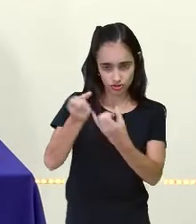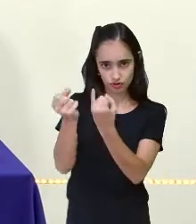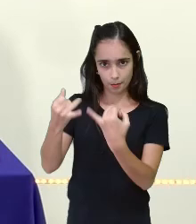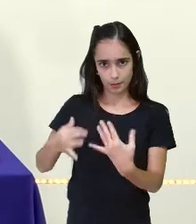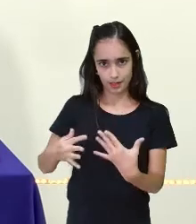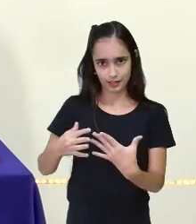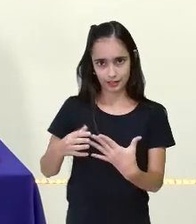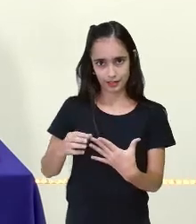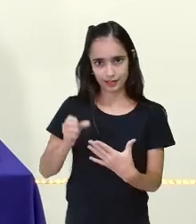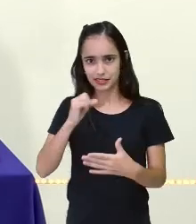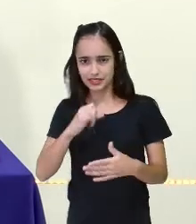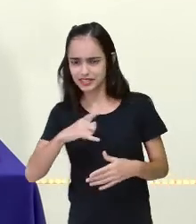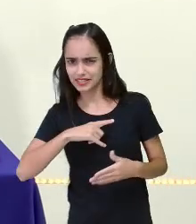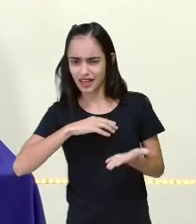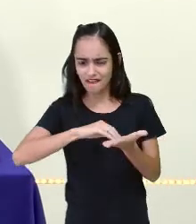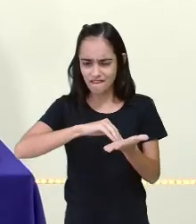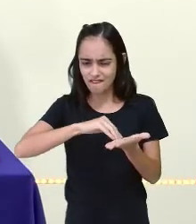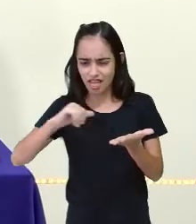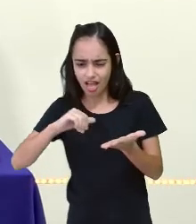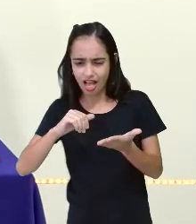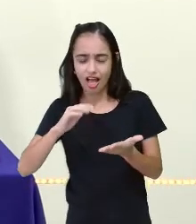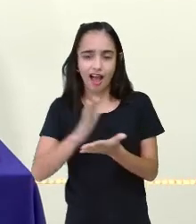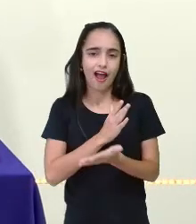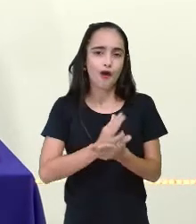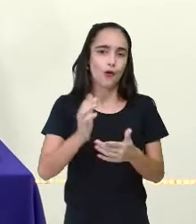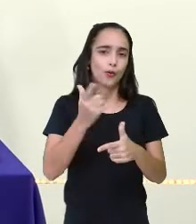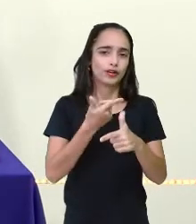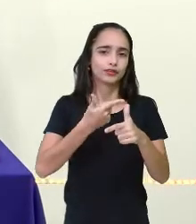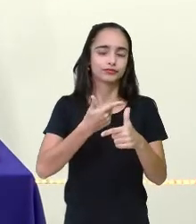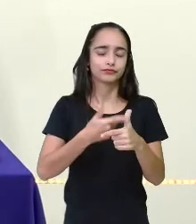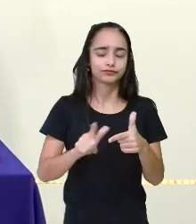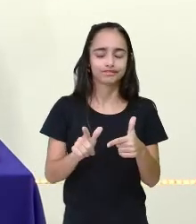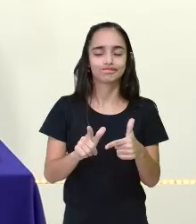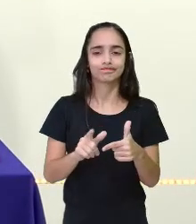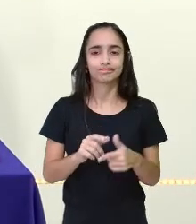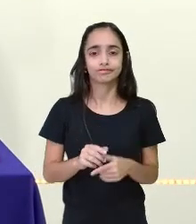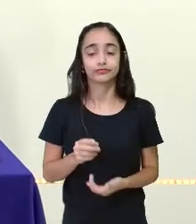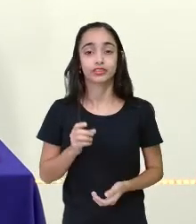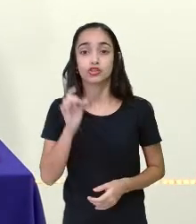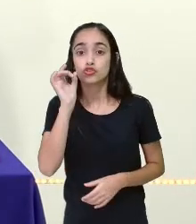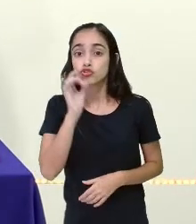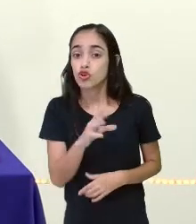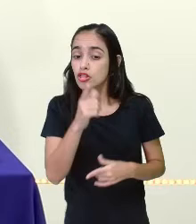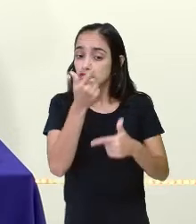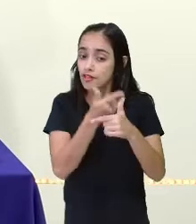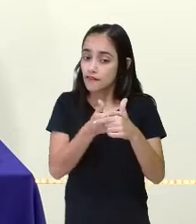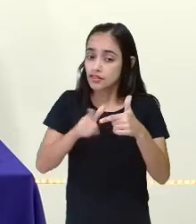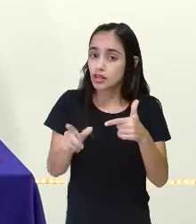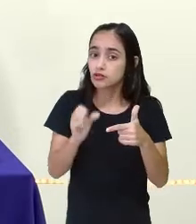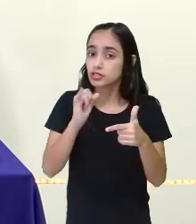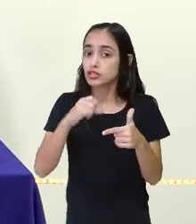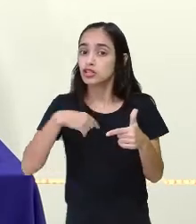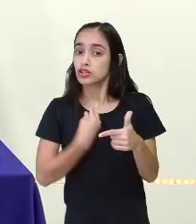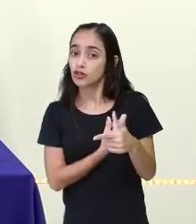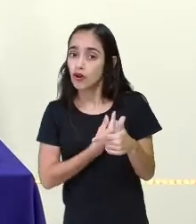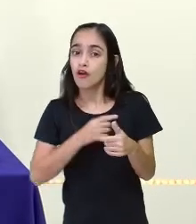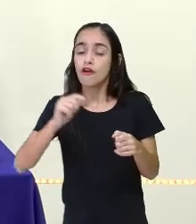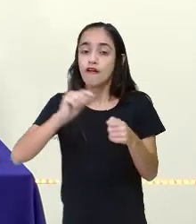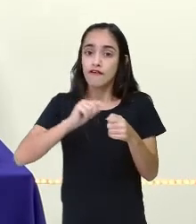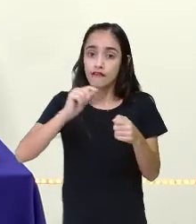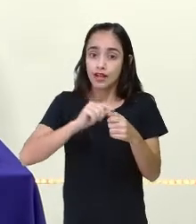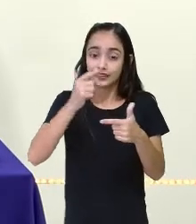divisão, só é divisão, lembrando bem que só é divisão quando a gente faz a divisão em partes